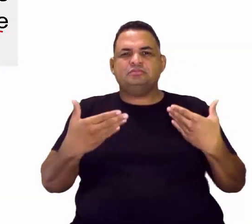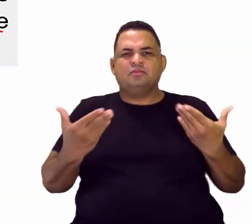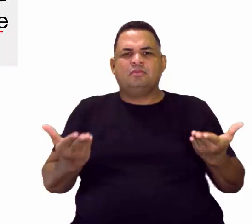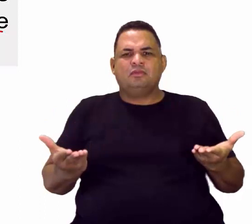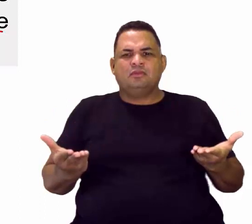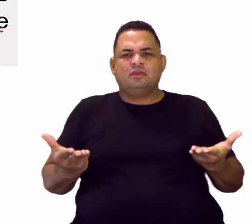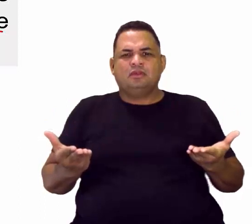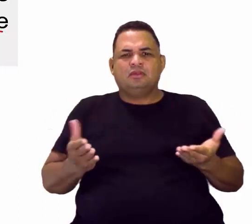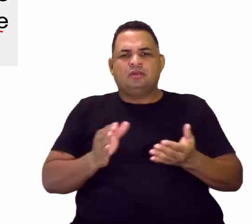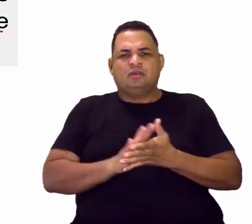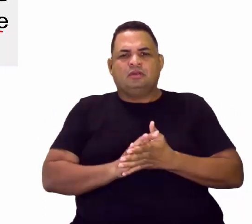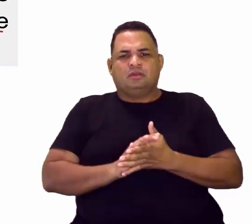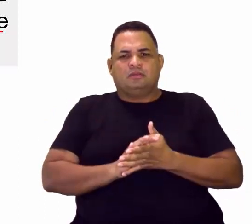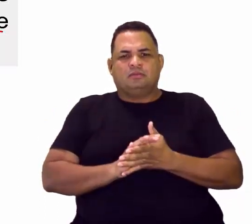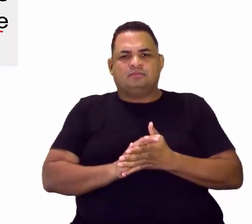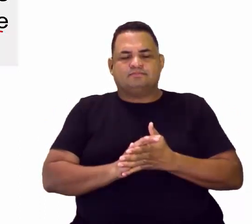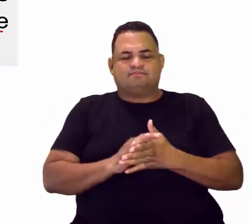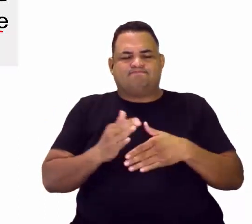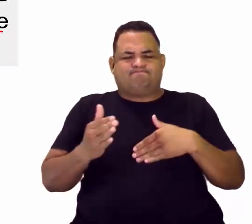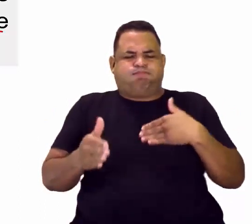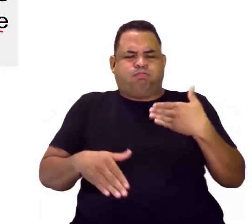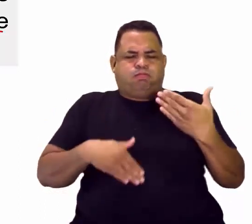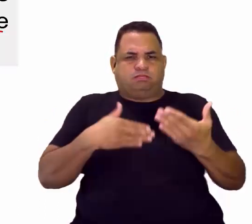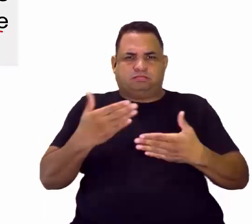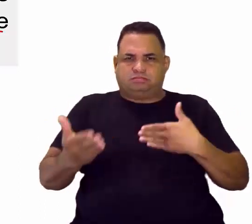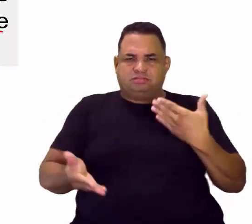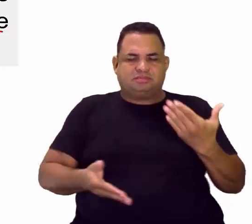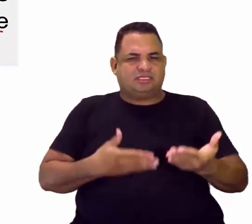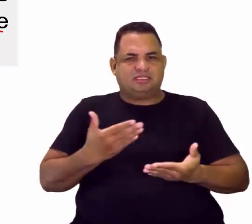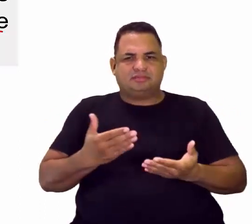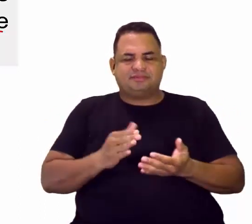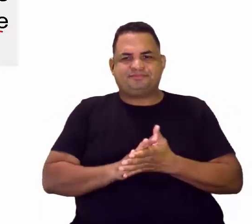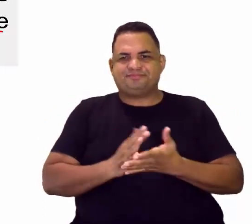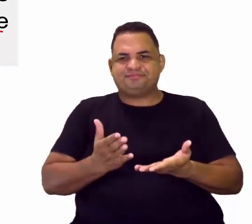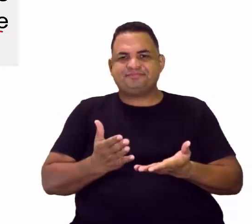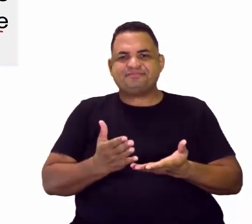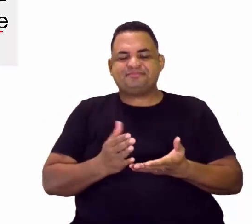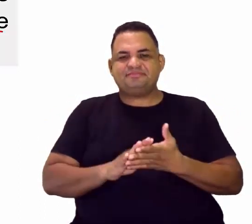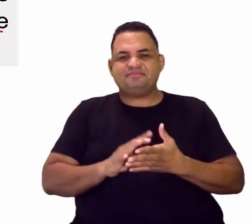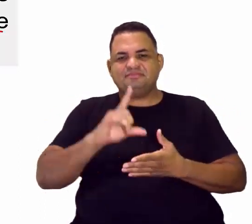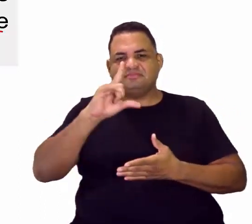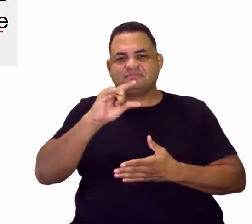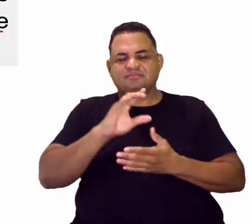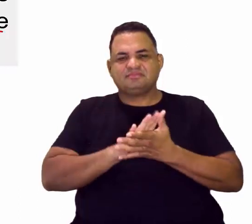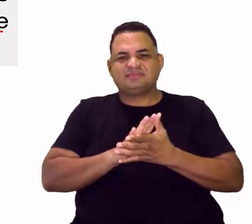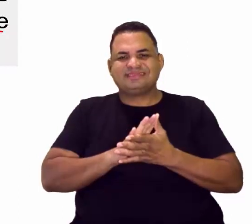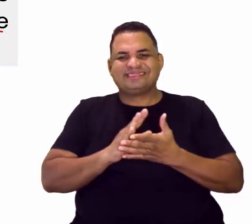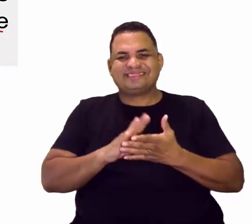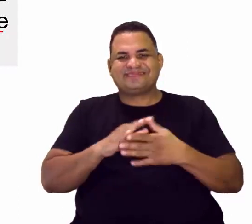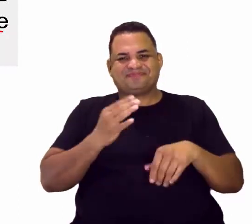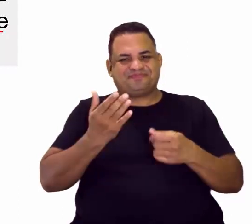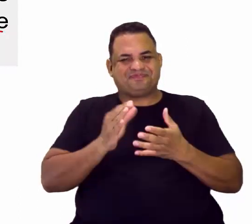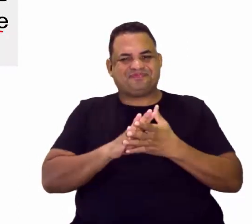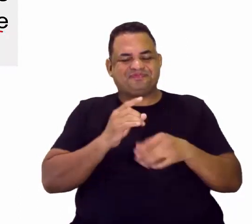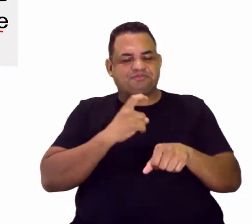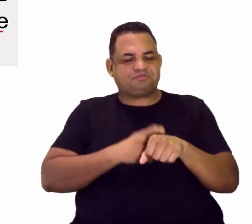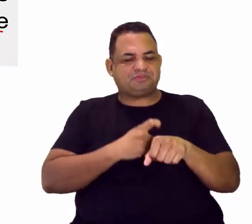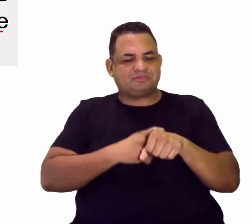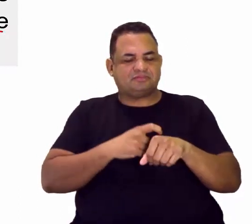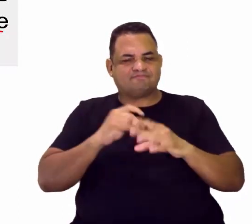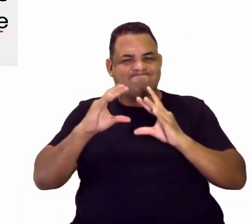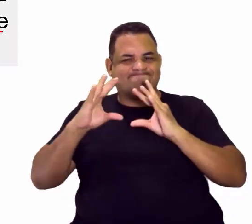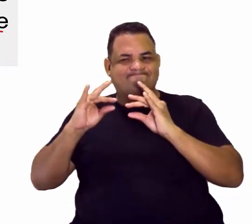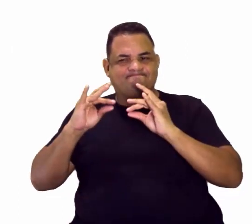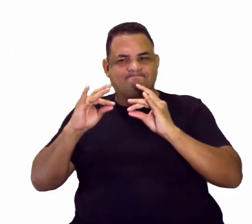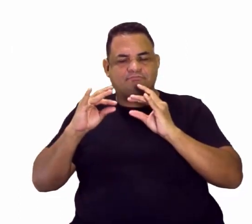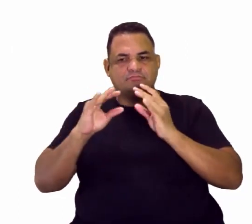passa para o estado sólido, ali fica um espaço vazio que vai diminuindo a densidade da água sólida em relação à líquida. Exatamente, meu